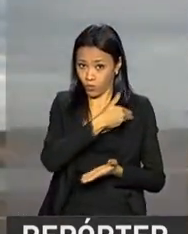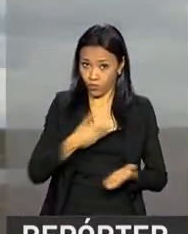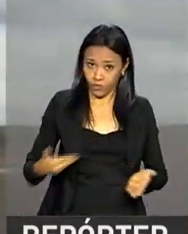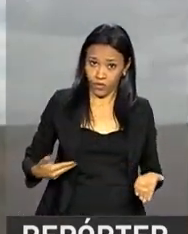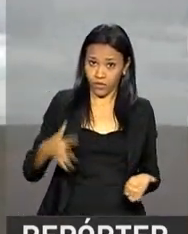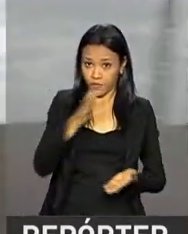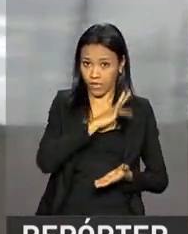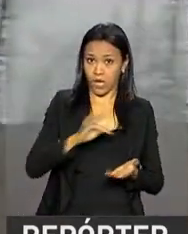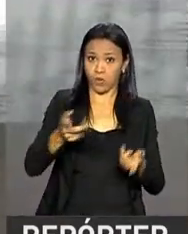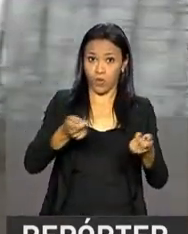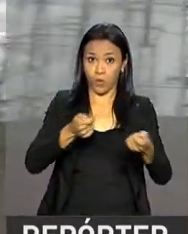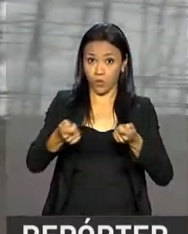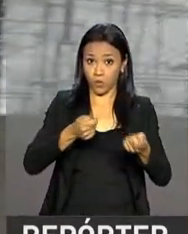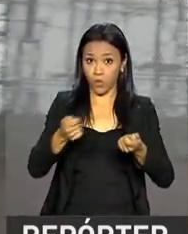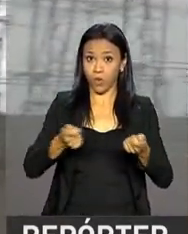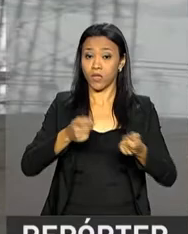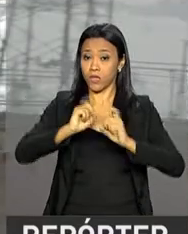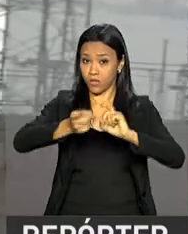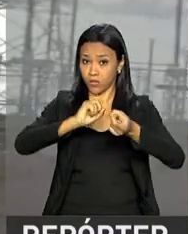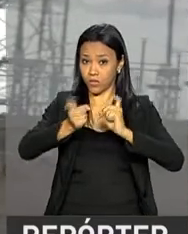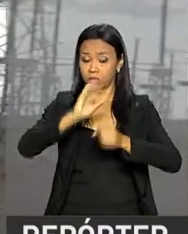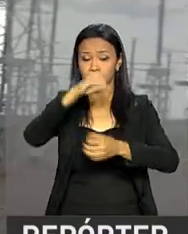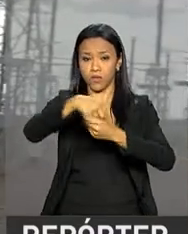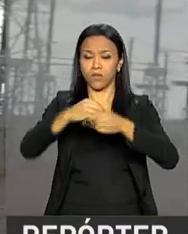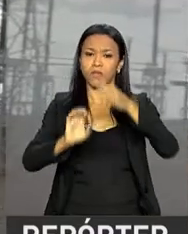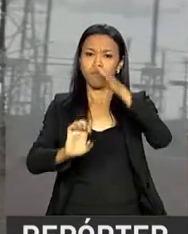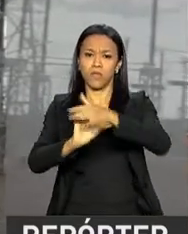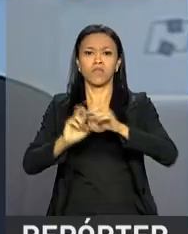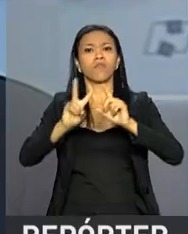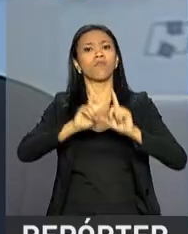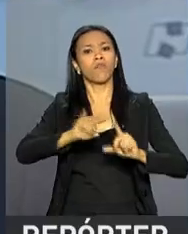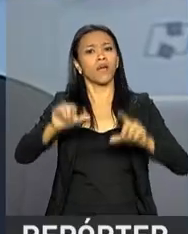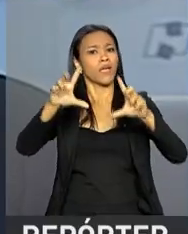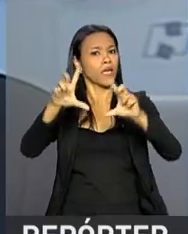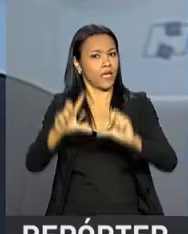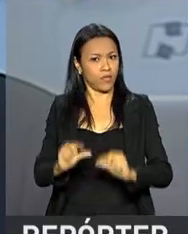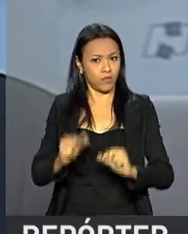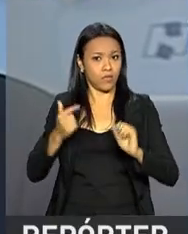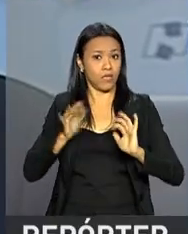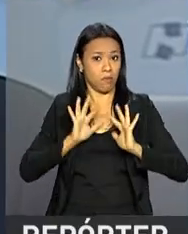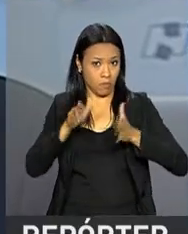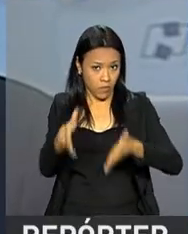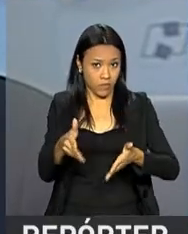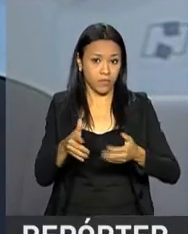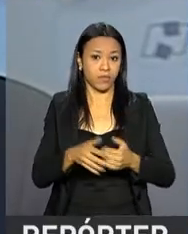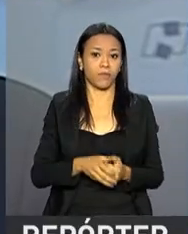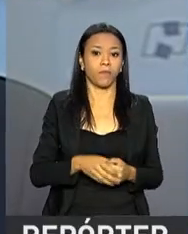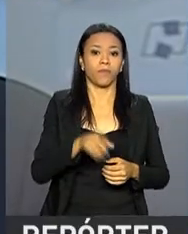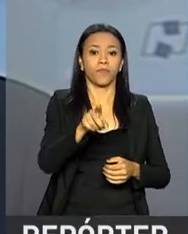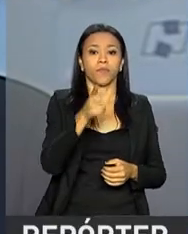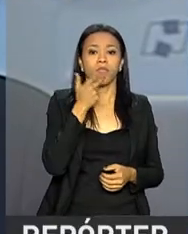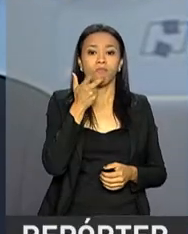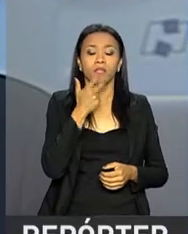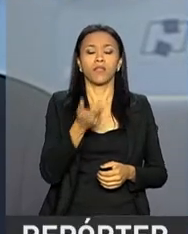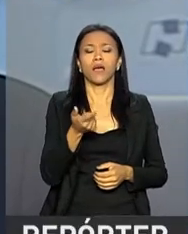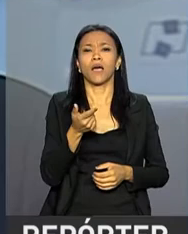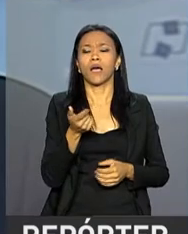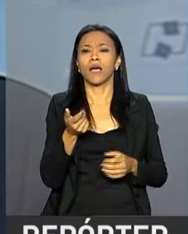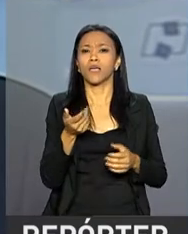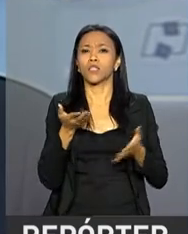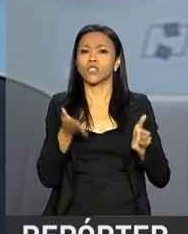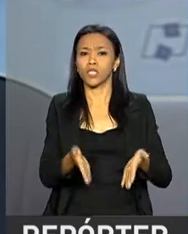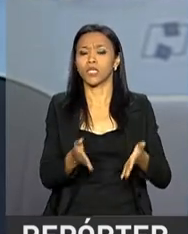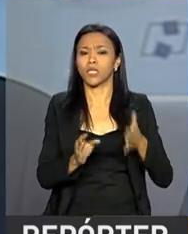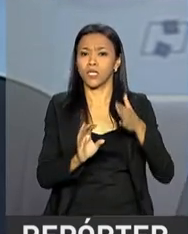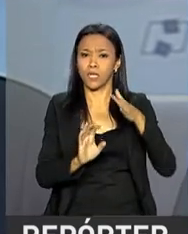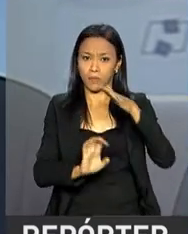a empresa, vai reduzir a participação na companhia. Quando nós chegamos, a empresa valia aproximadamente